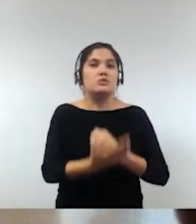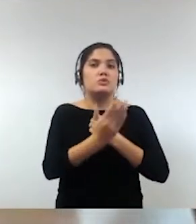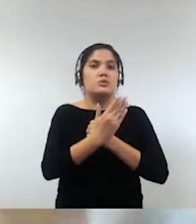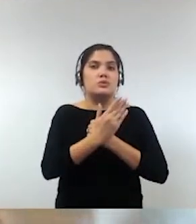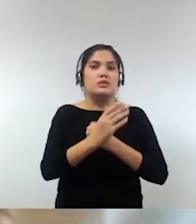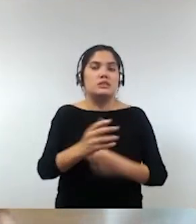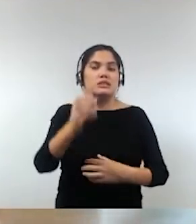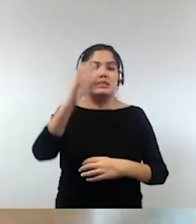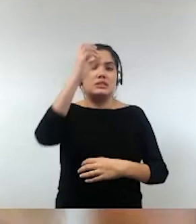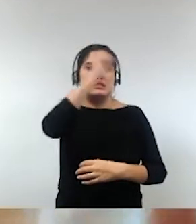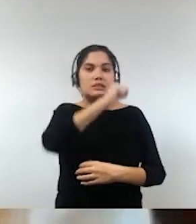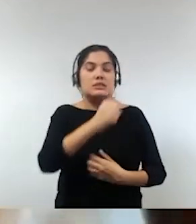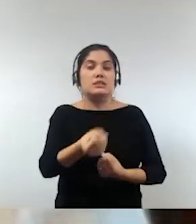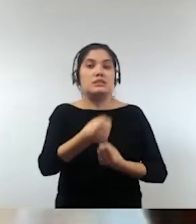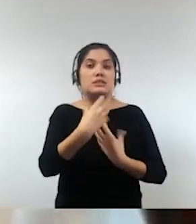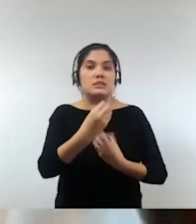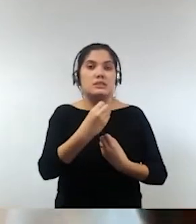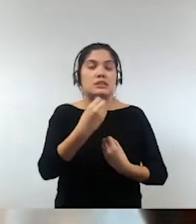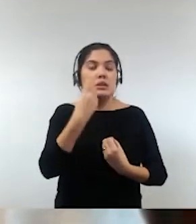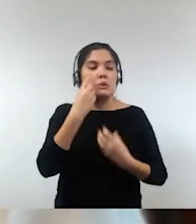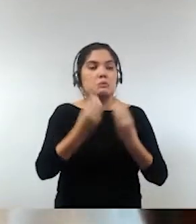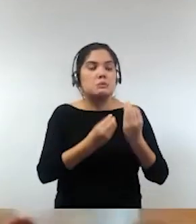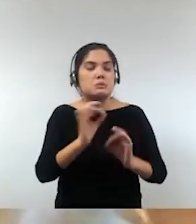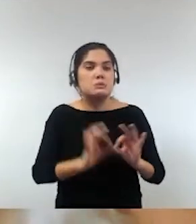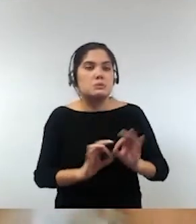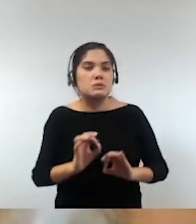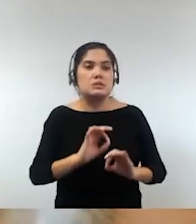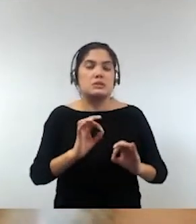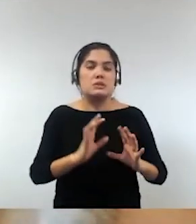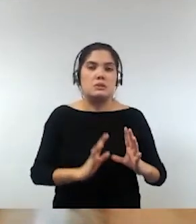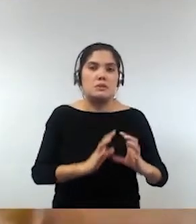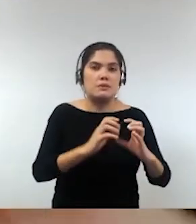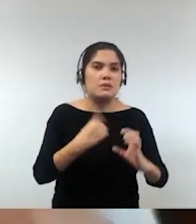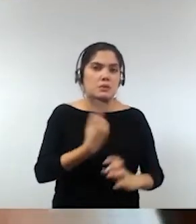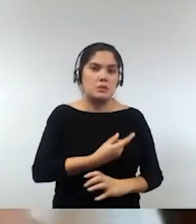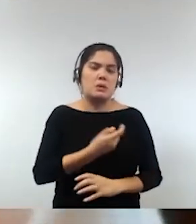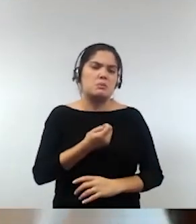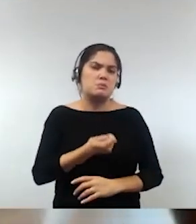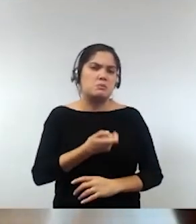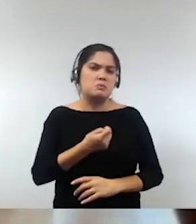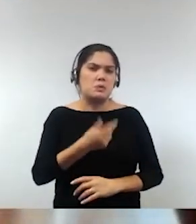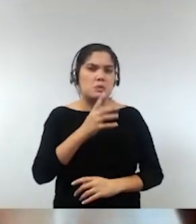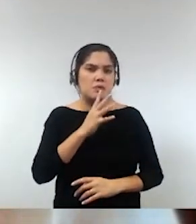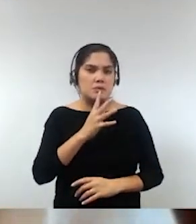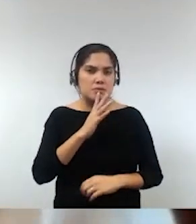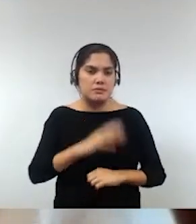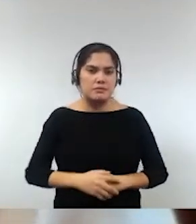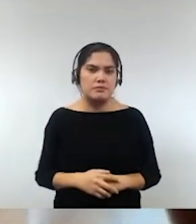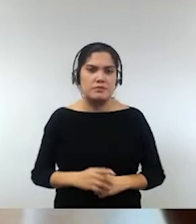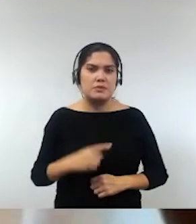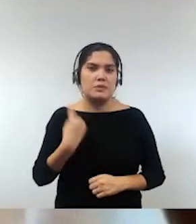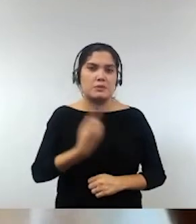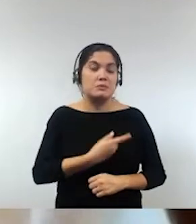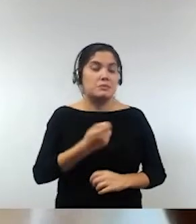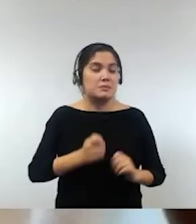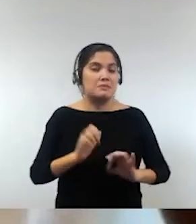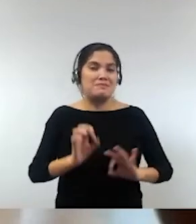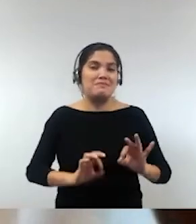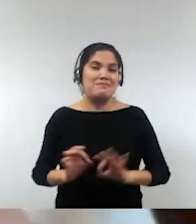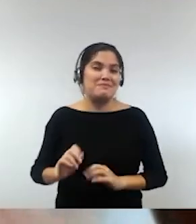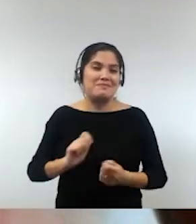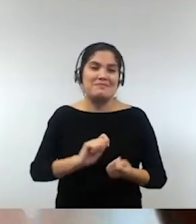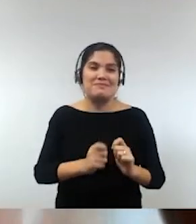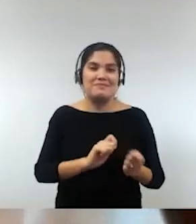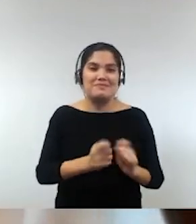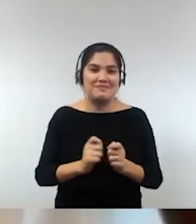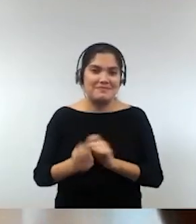nos ensina a instrumentalizar o conflito do qual pouco conhecemos. Precisamos, então, nos remodelar,